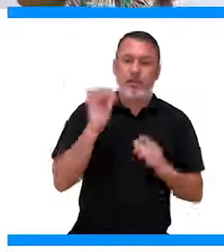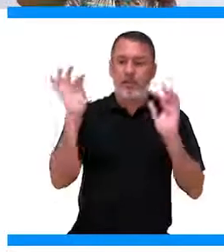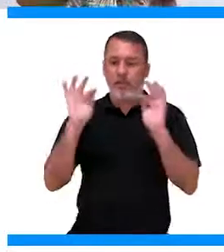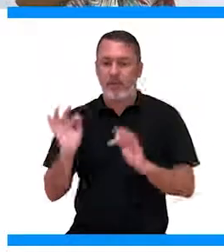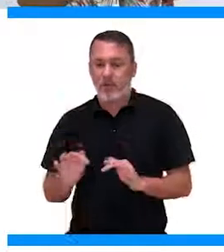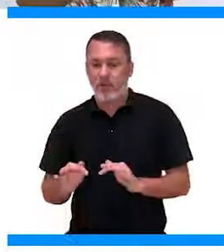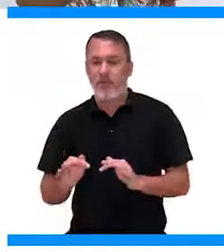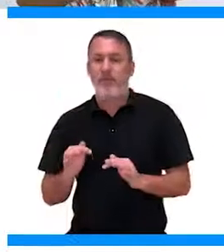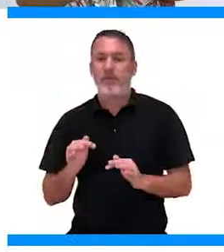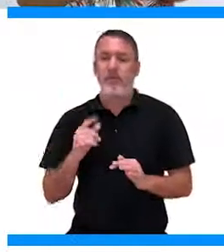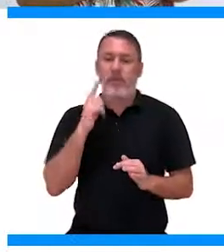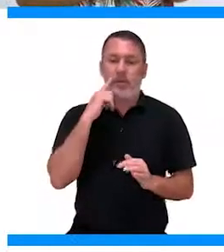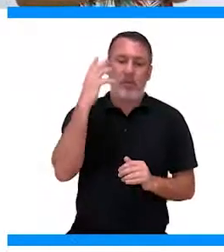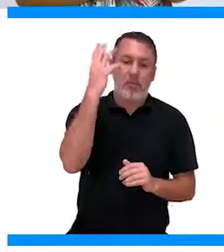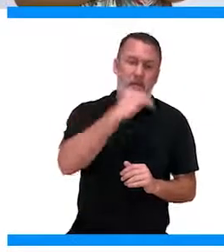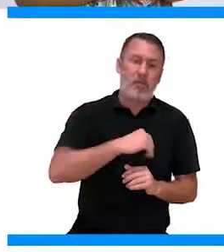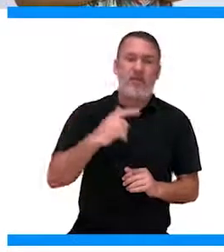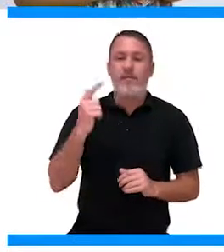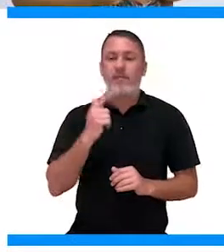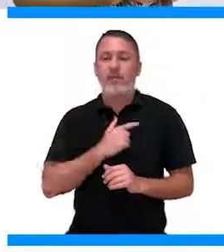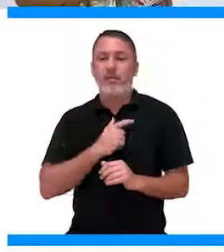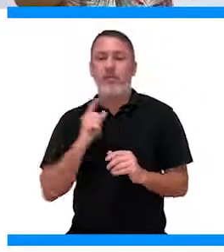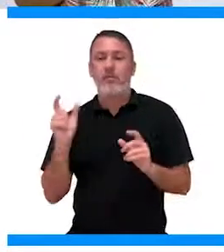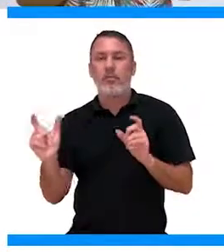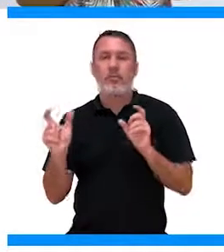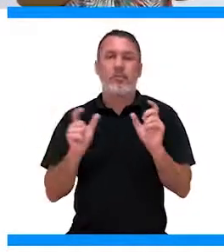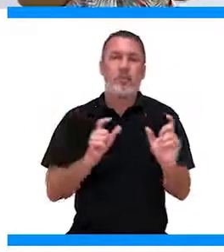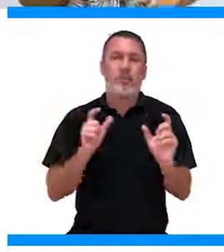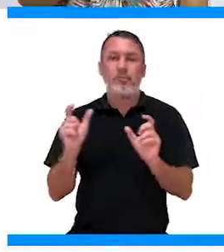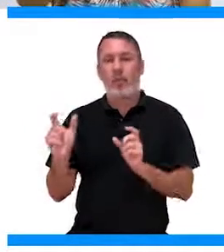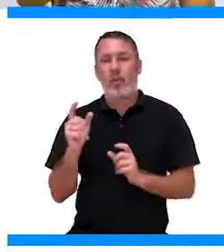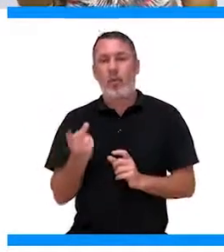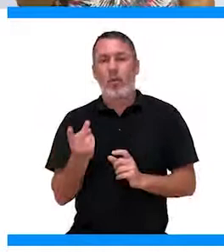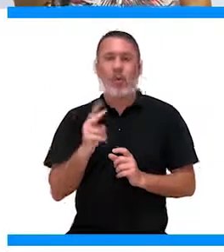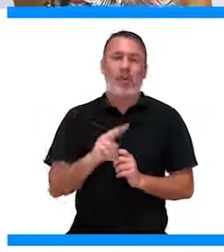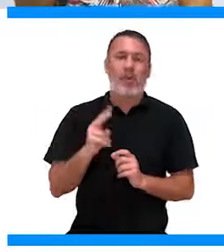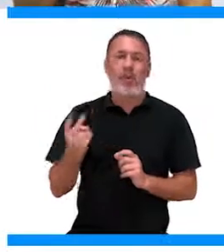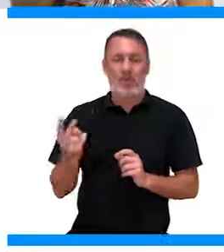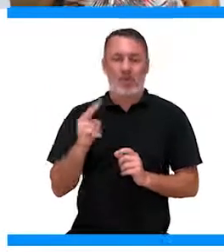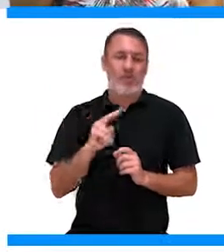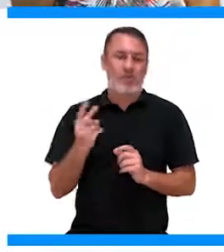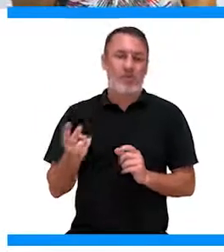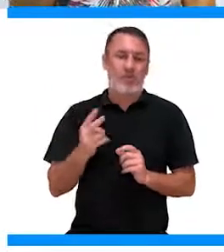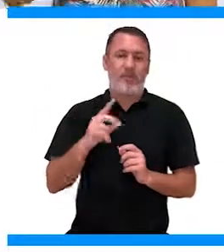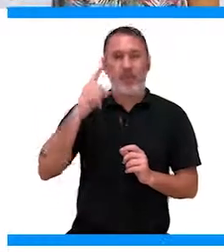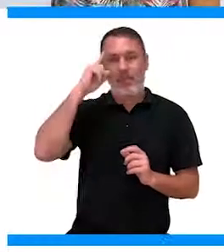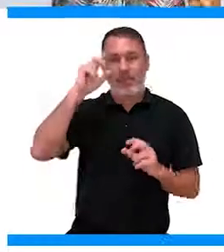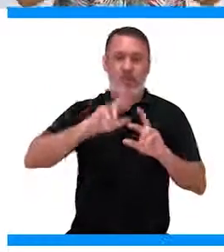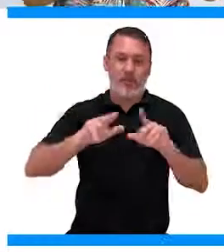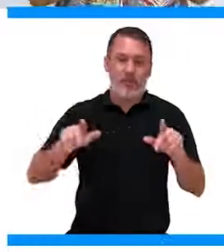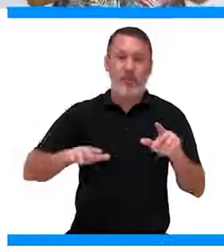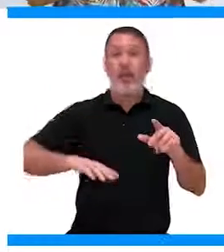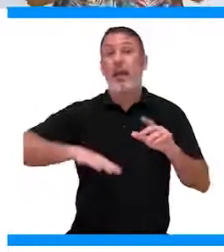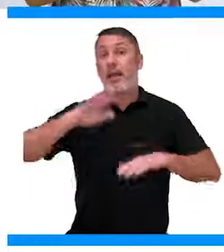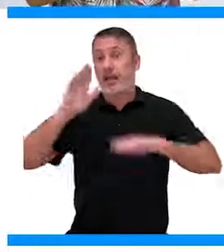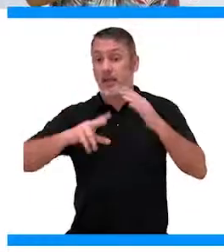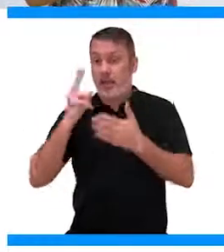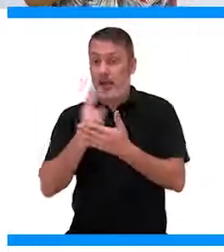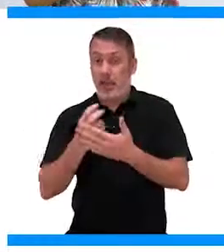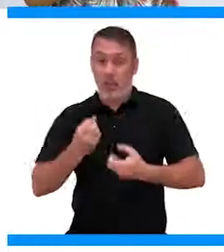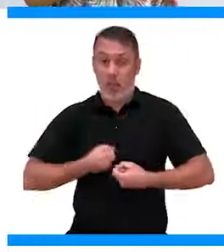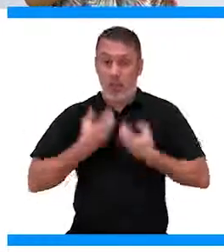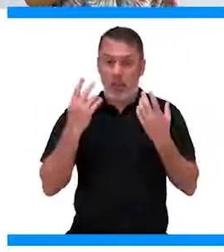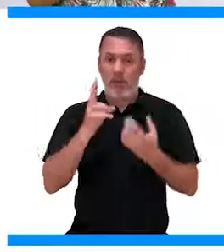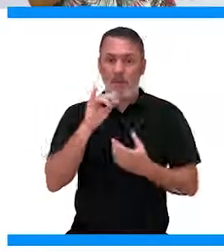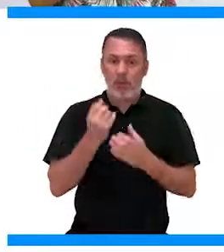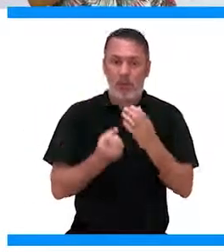A tristeza e a felicidade fazem parte da vida. Bonito para alguns, feio para outros, né? Então eu tenho ideias contrárias. Nem sempre